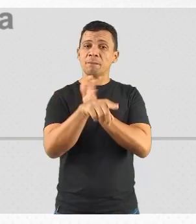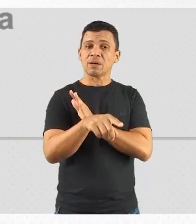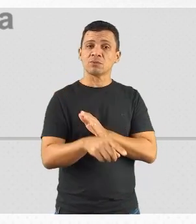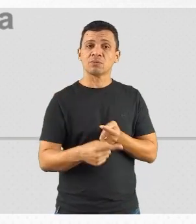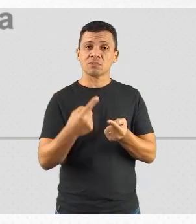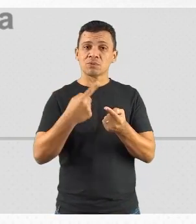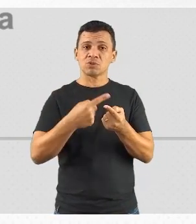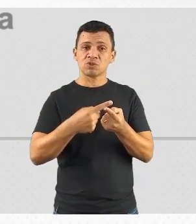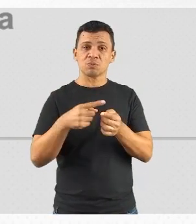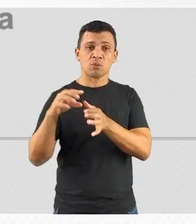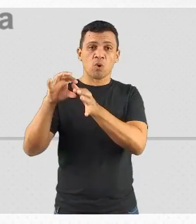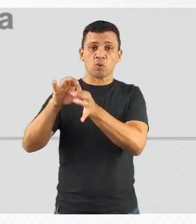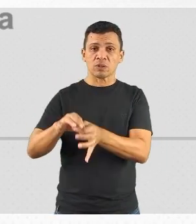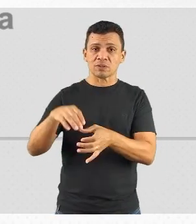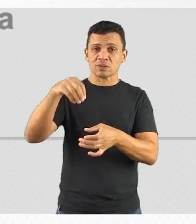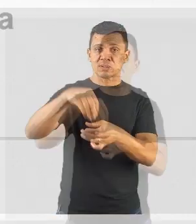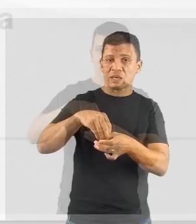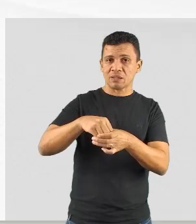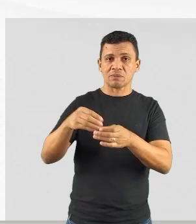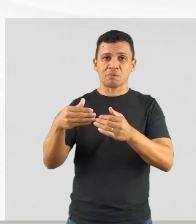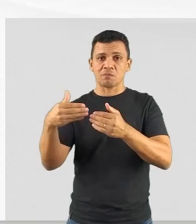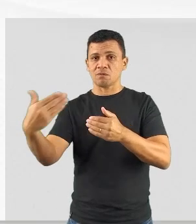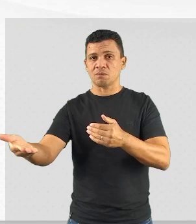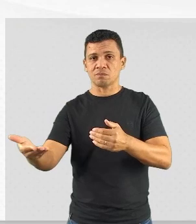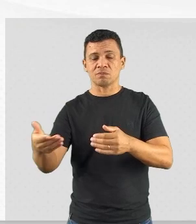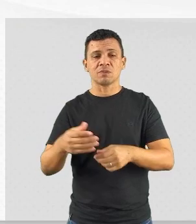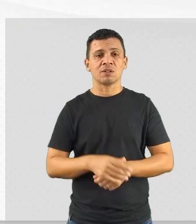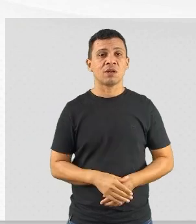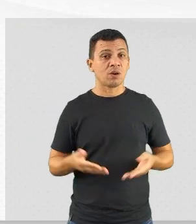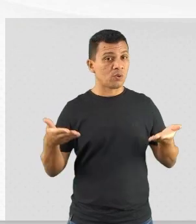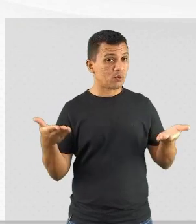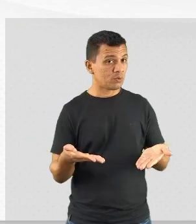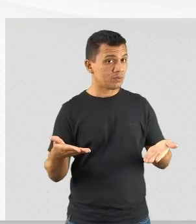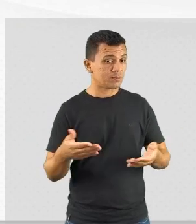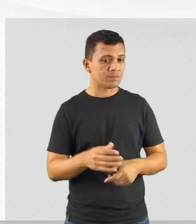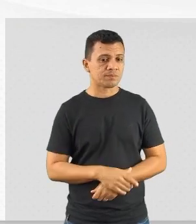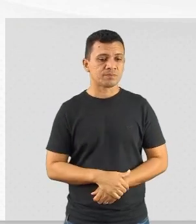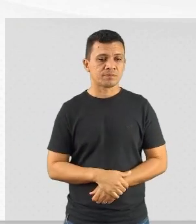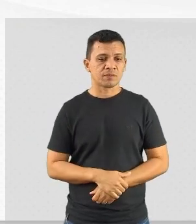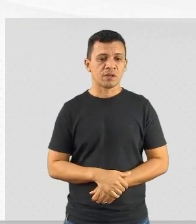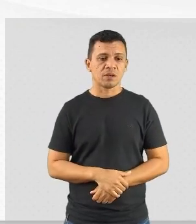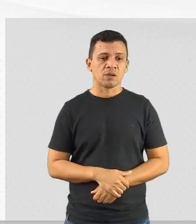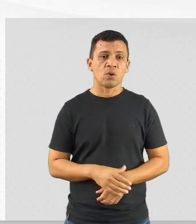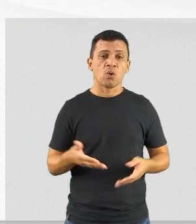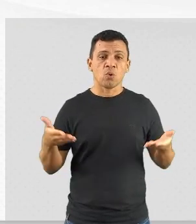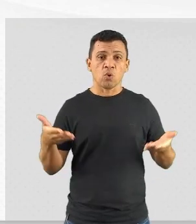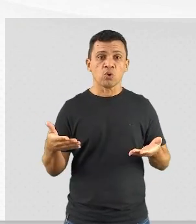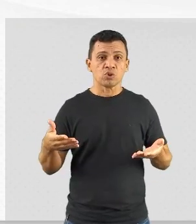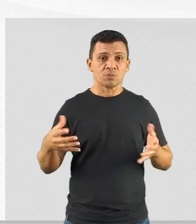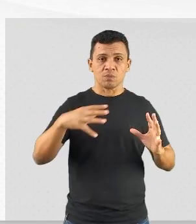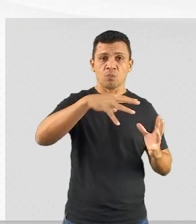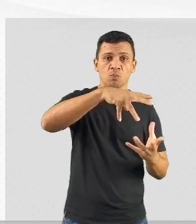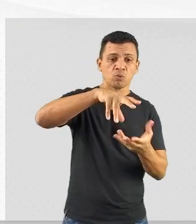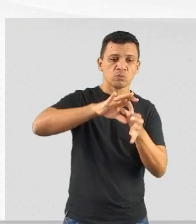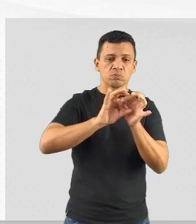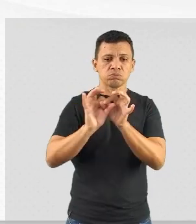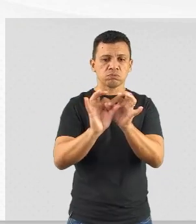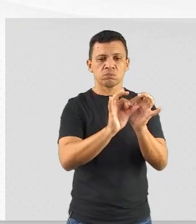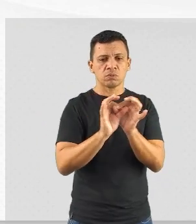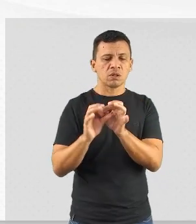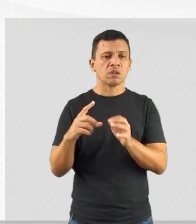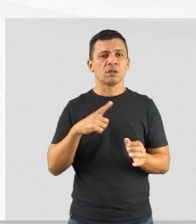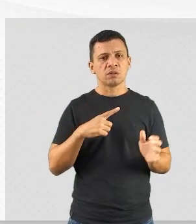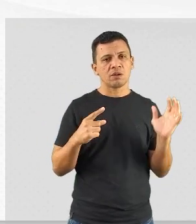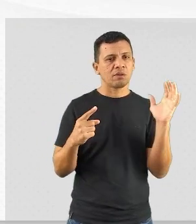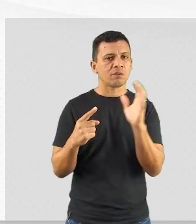tipo de coerência interna, externa. Na atualidade, a globalização tem impactado fortemente